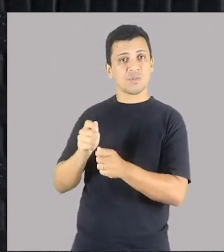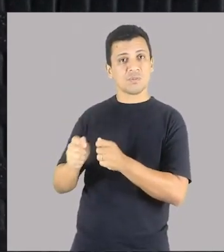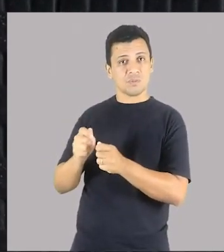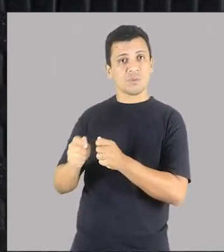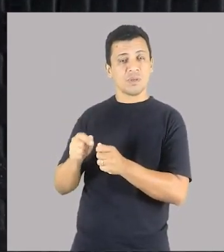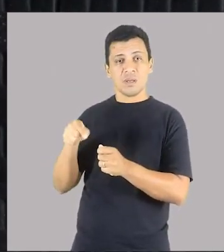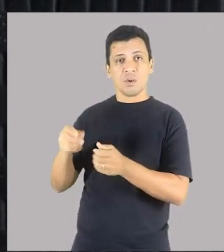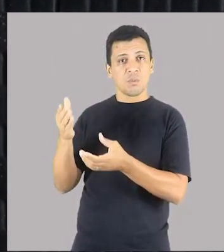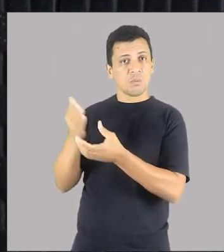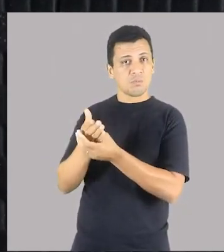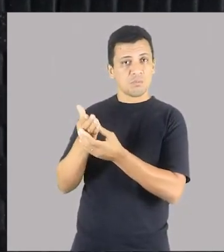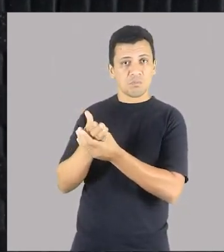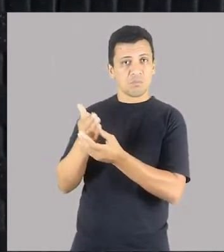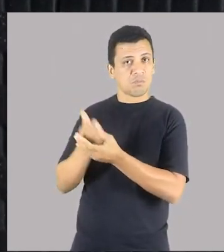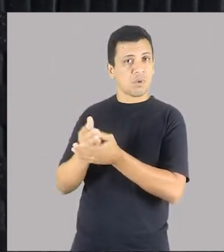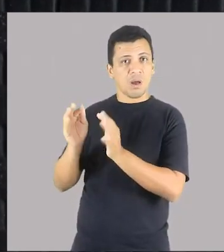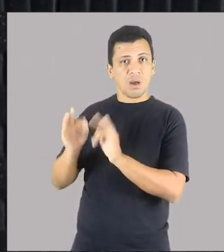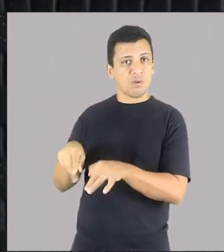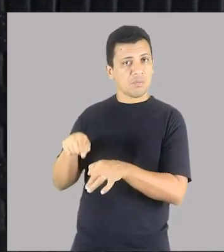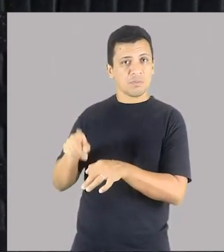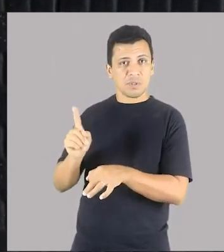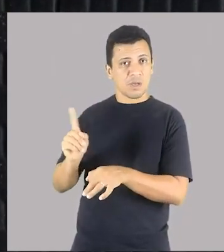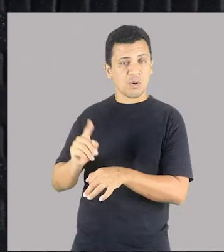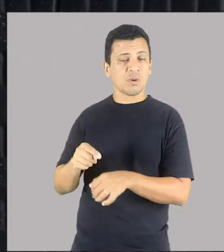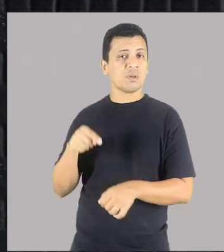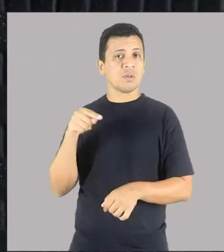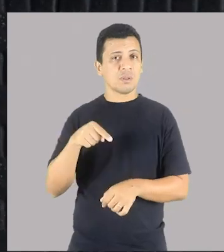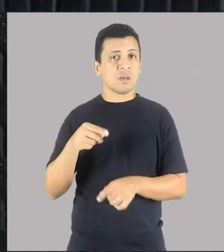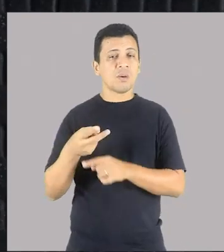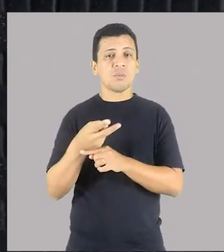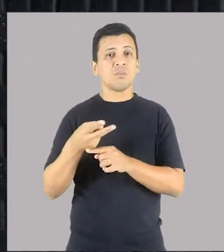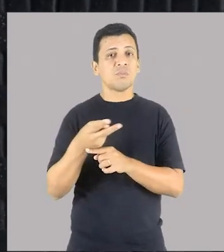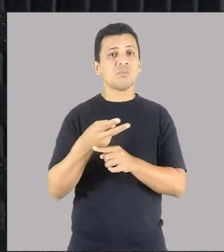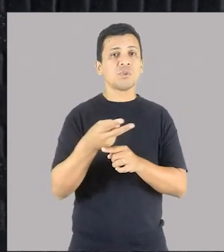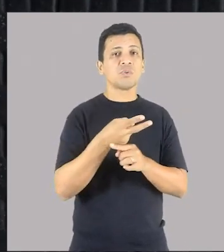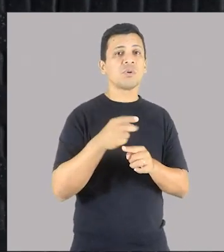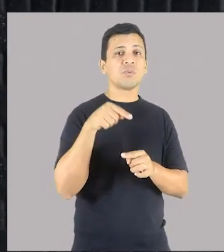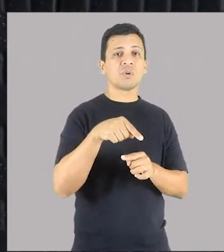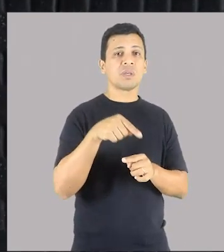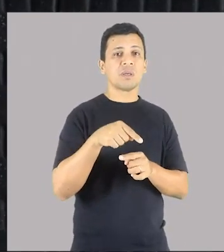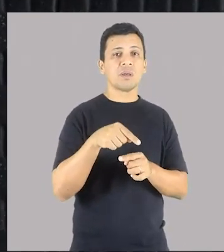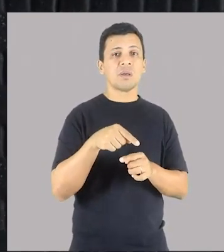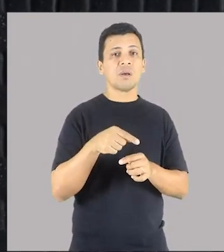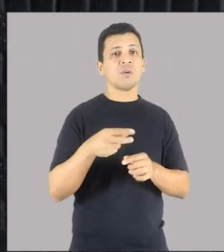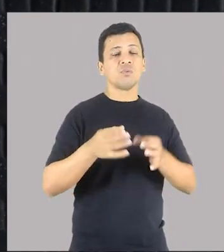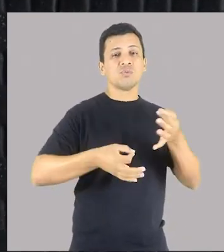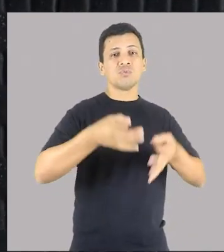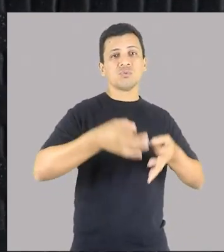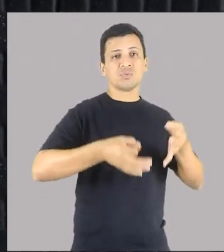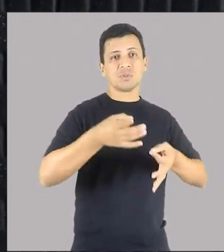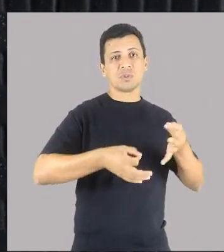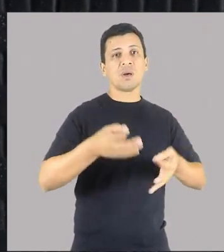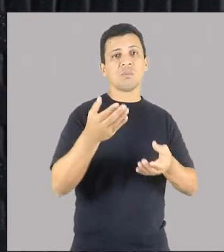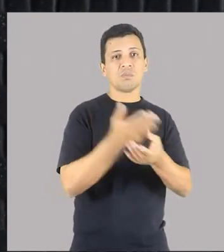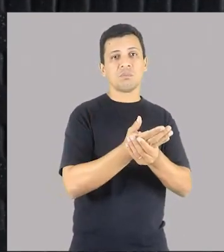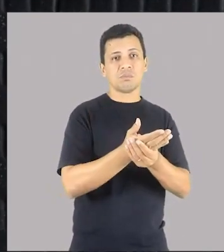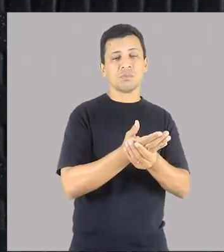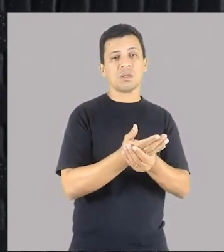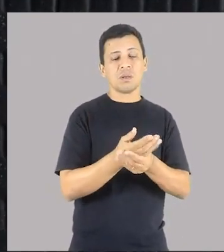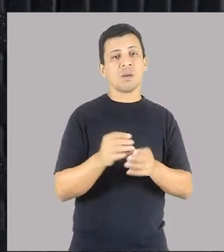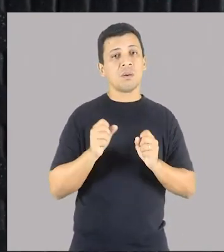administrativo, ou seja, o processo administrativo dentro da administração pública para depois buscar o processo judicial. Você